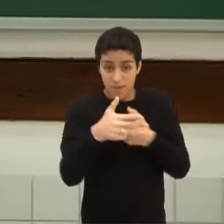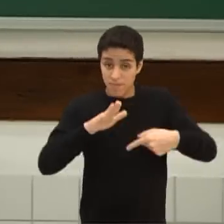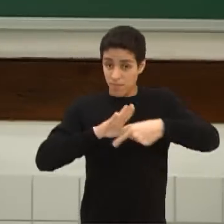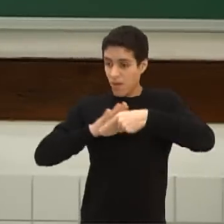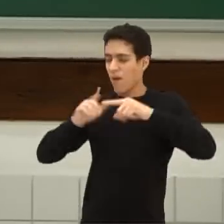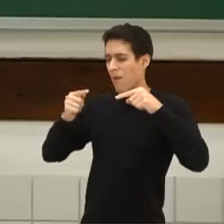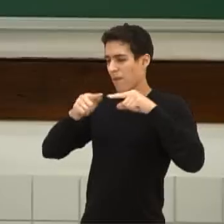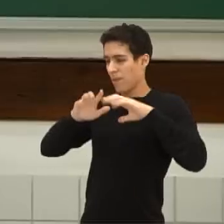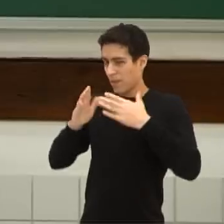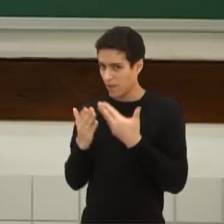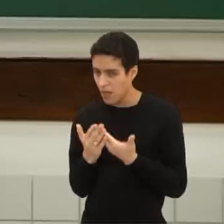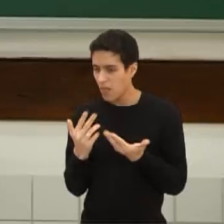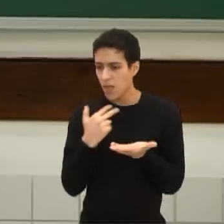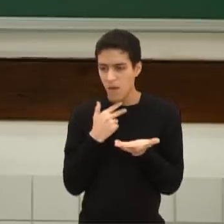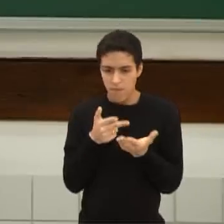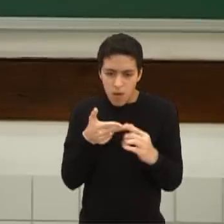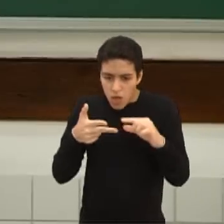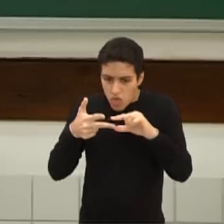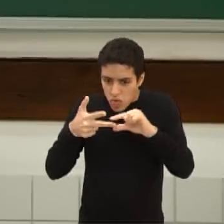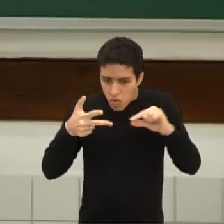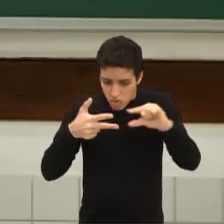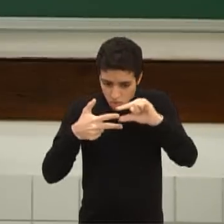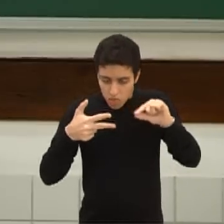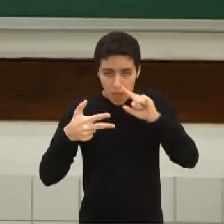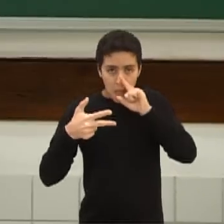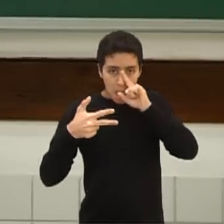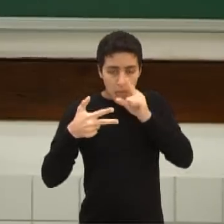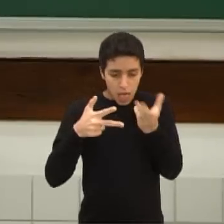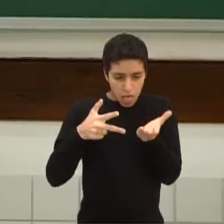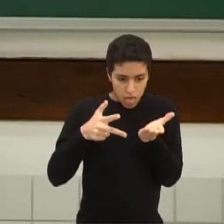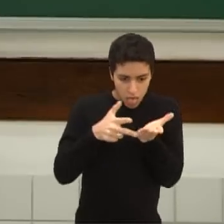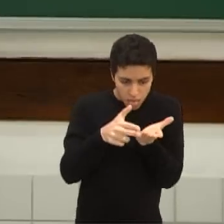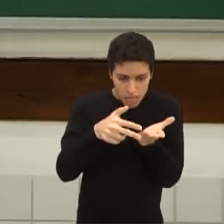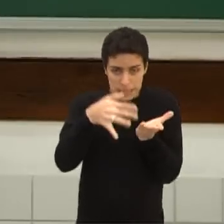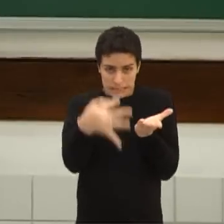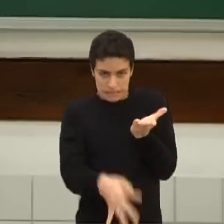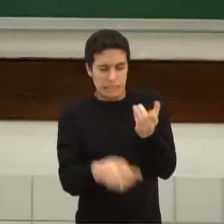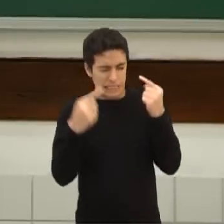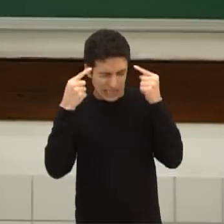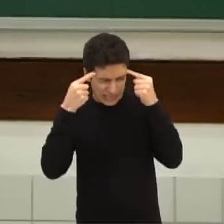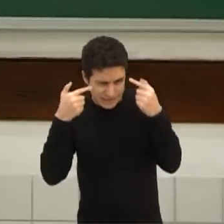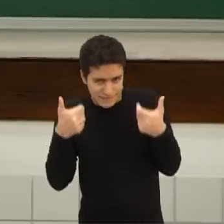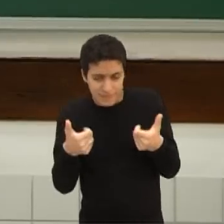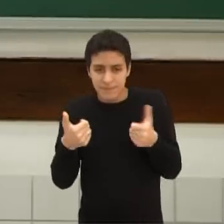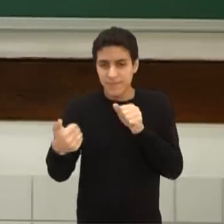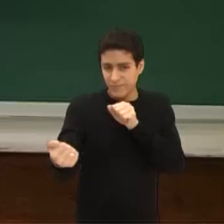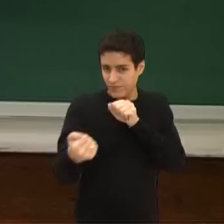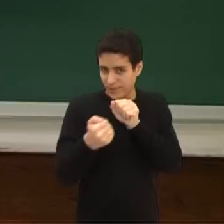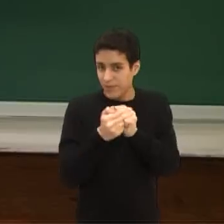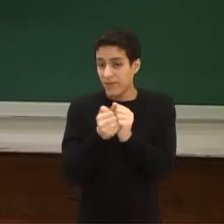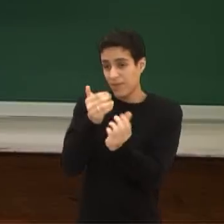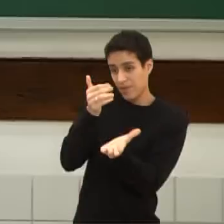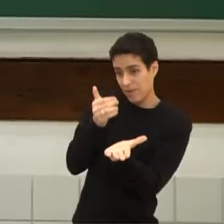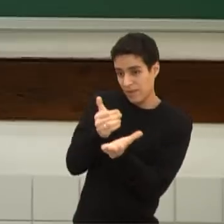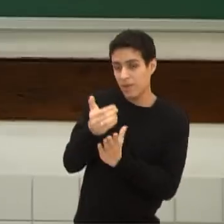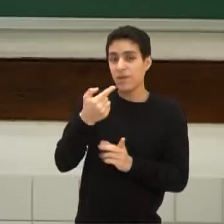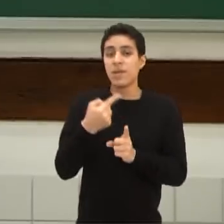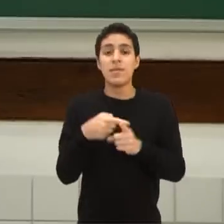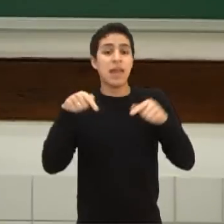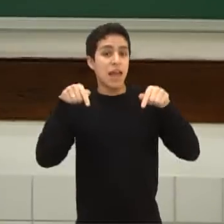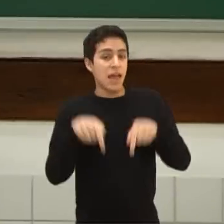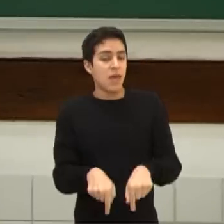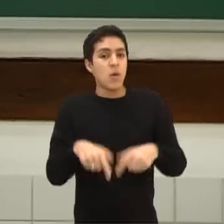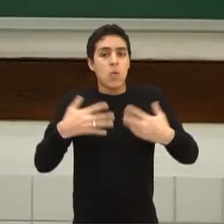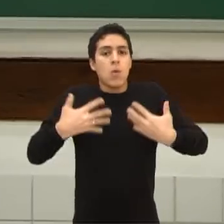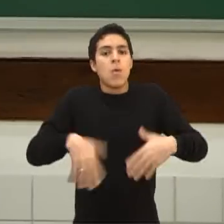quer cortar os dedinhos e parar no hospital, não é mesmo? Então, vamos juntos e vamos começar, porque hoje vamos